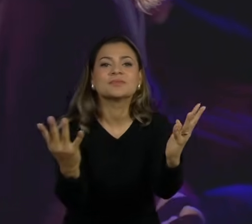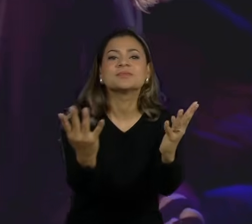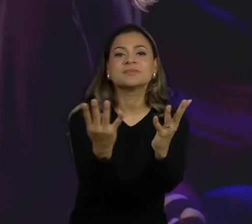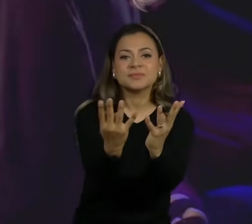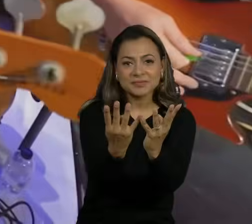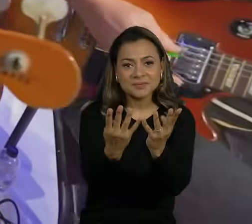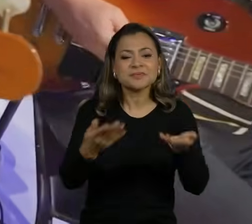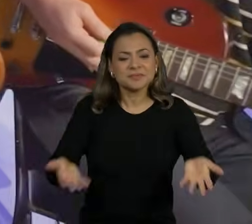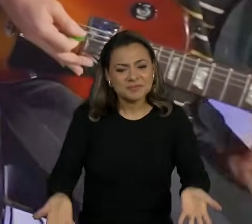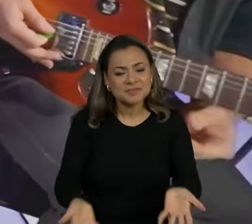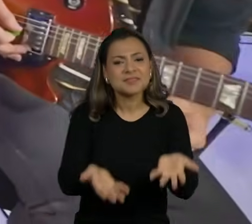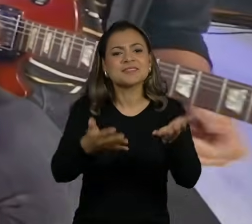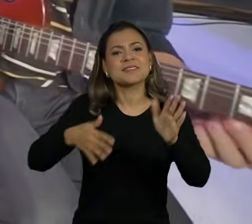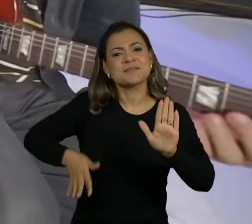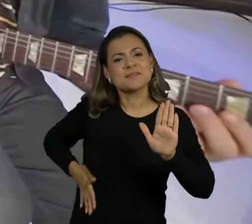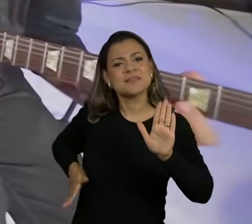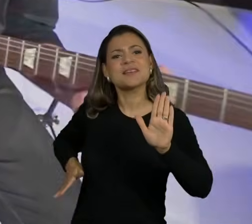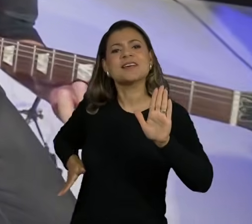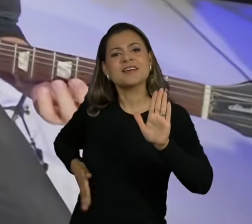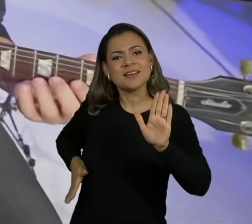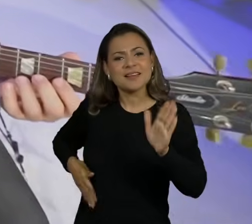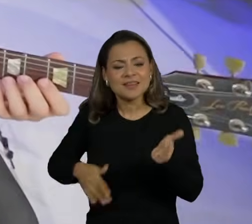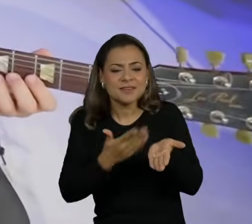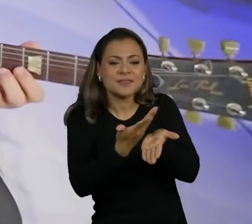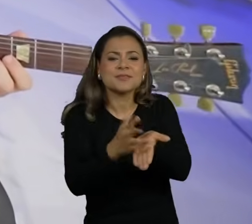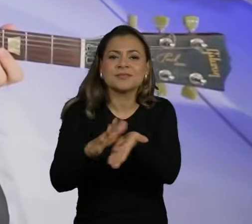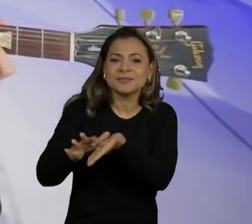e o malandro é o barão da ralé.